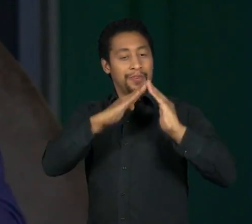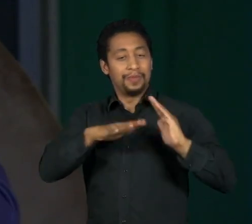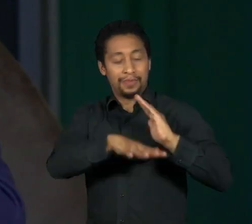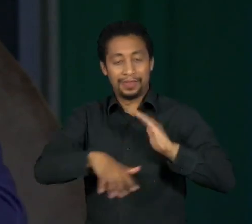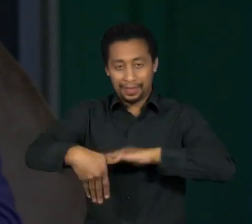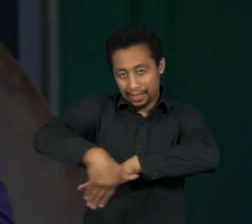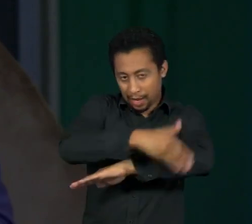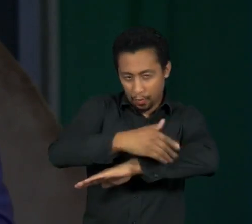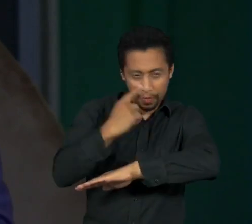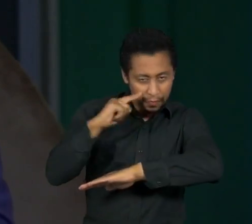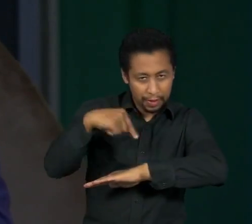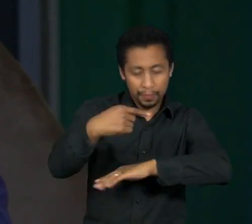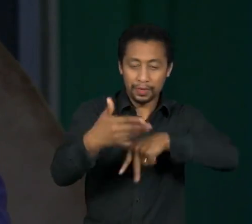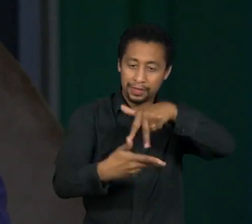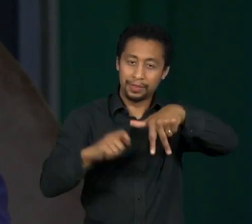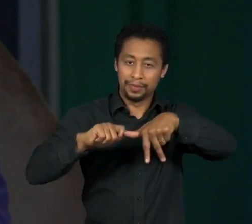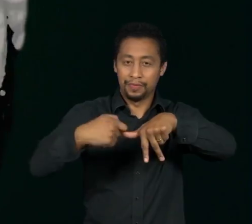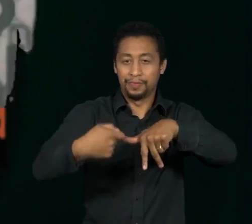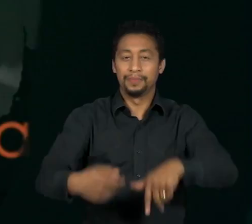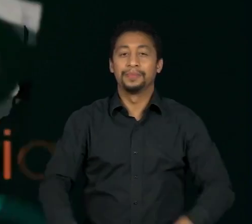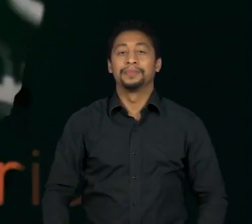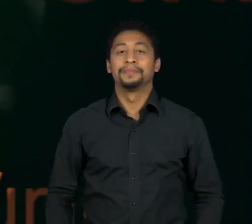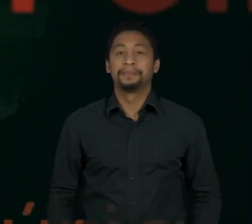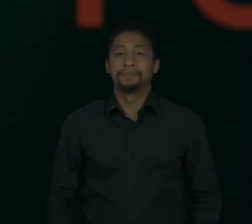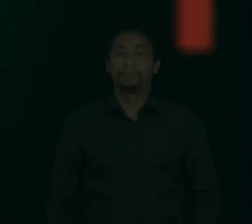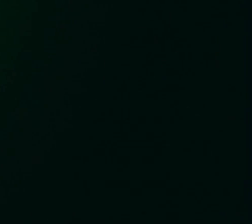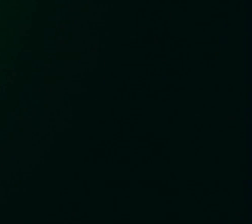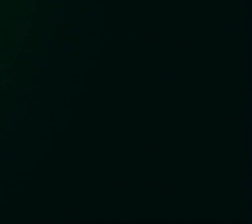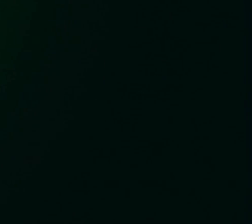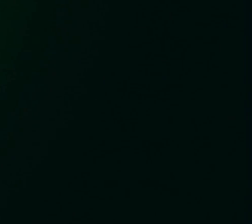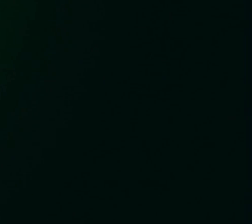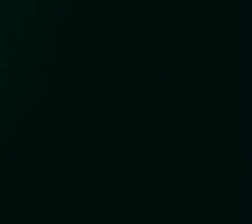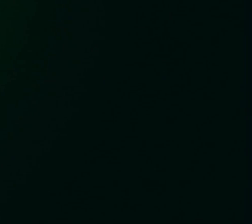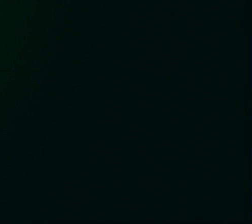ruas. Negros em Foco volta já já.